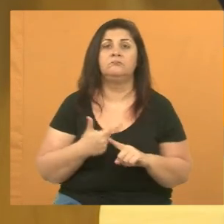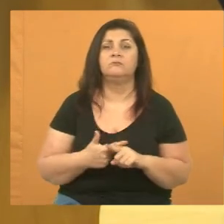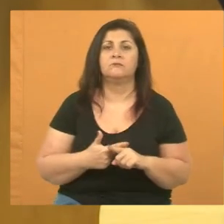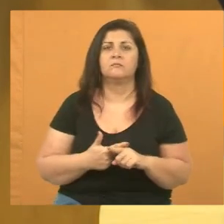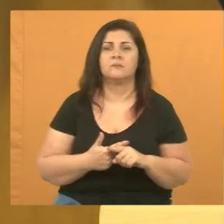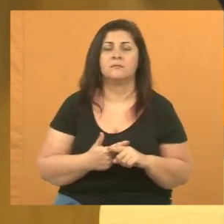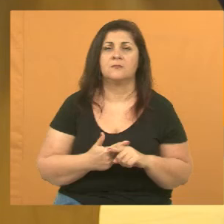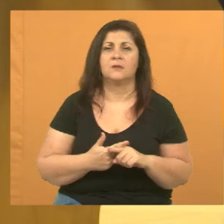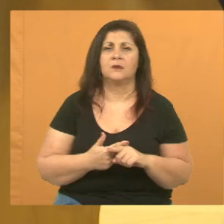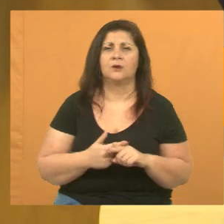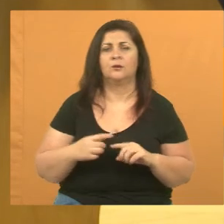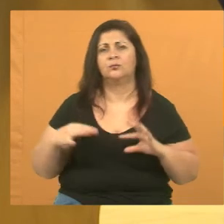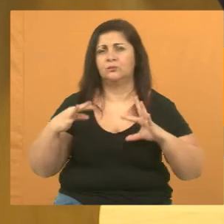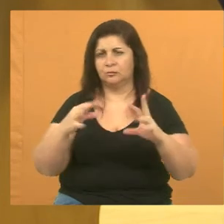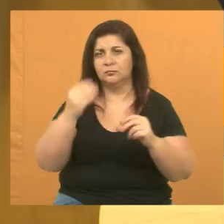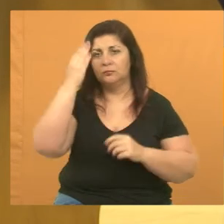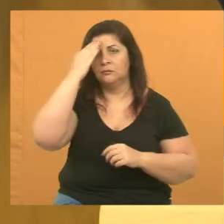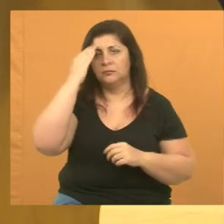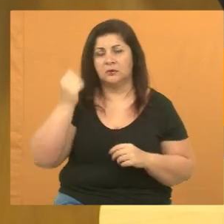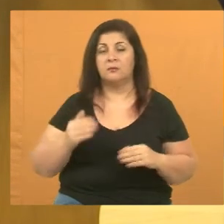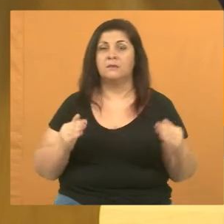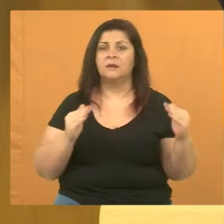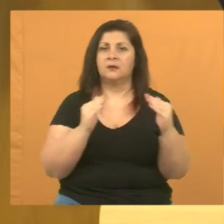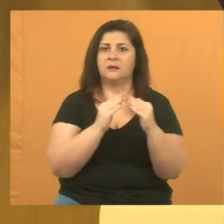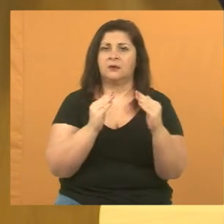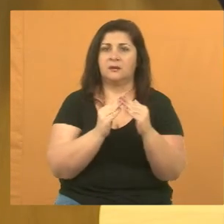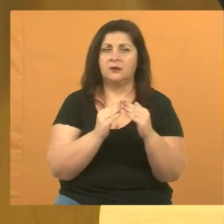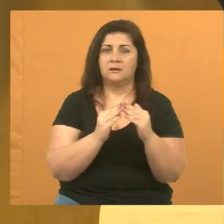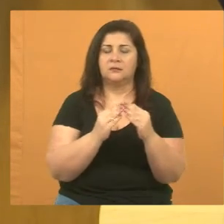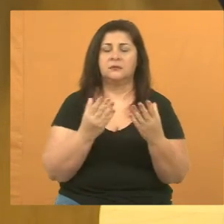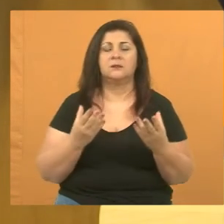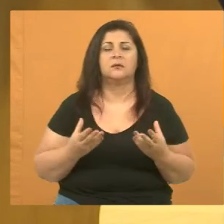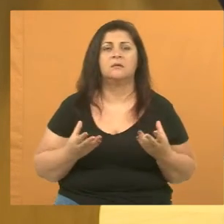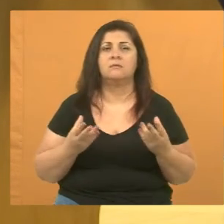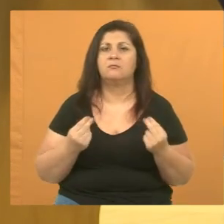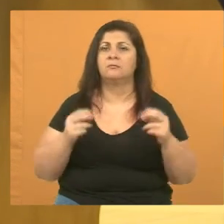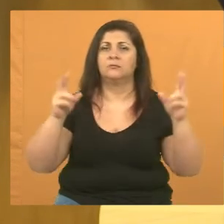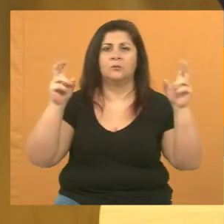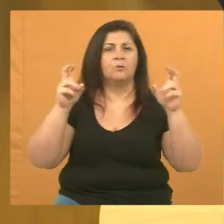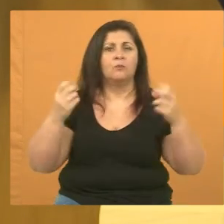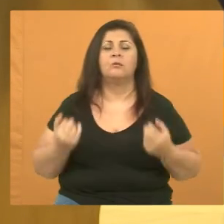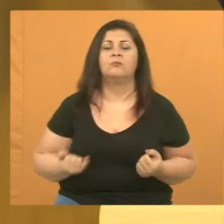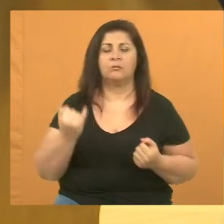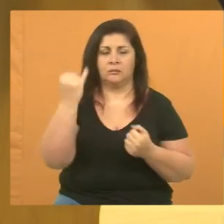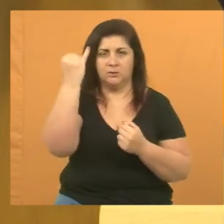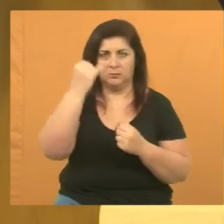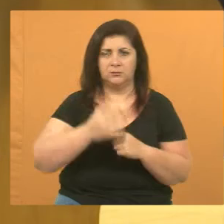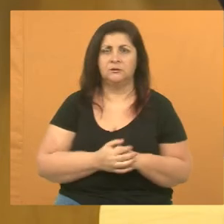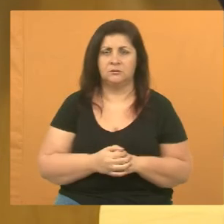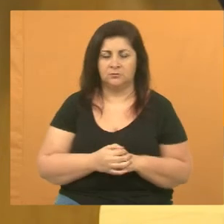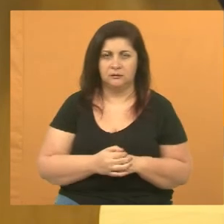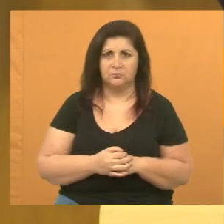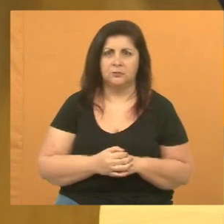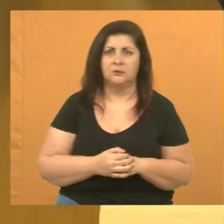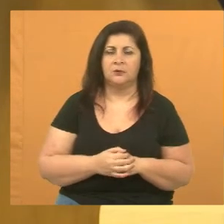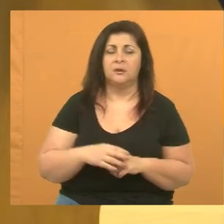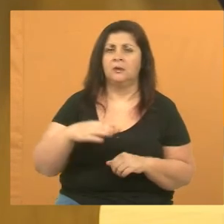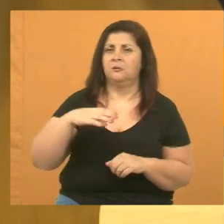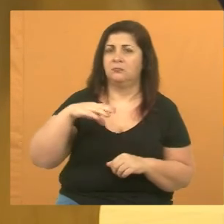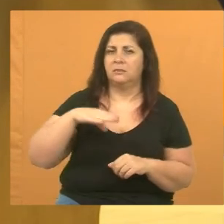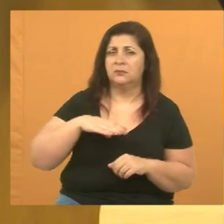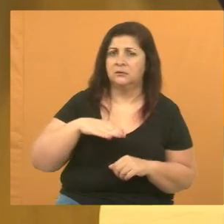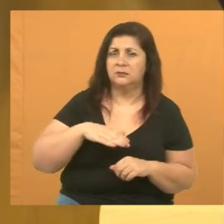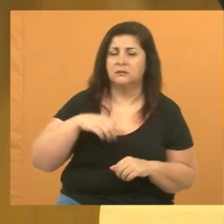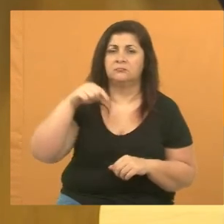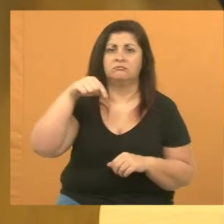como todos nós sabemos, a habitação é um tema extremamente importante e relevante para as cidades, e